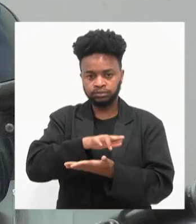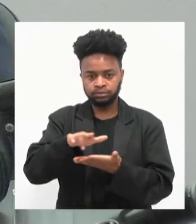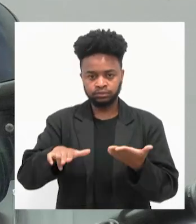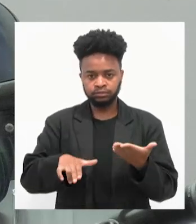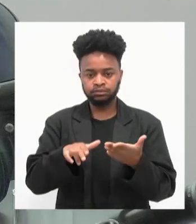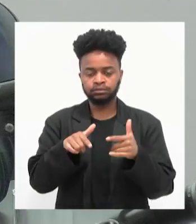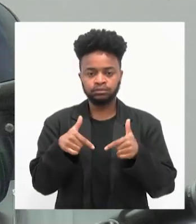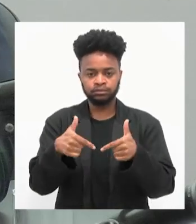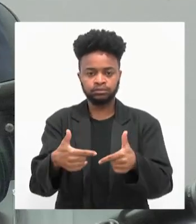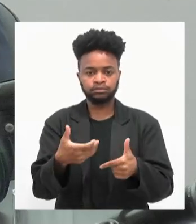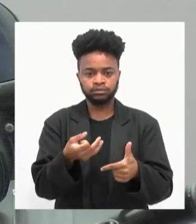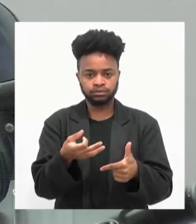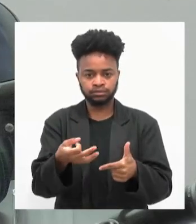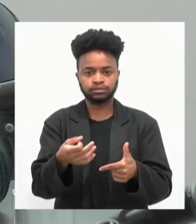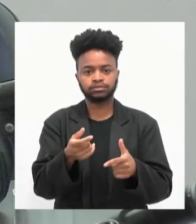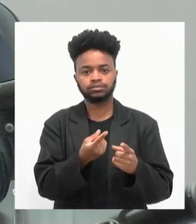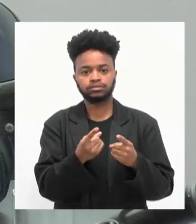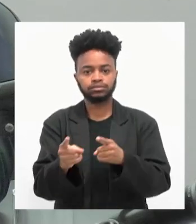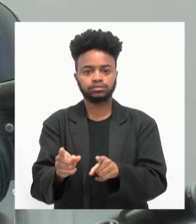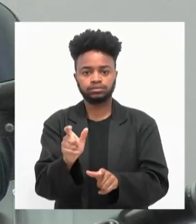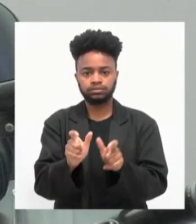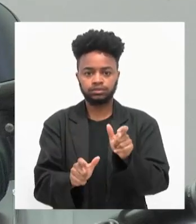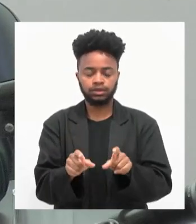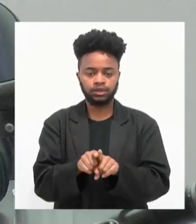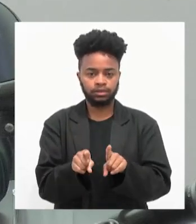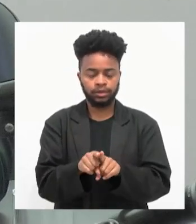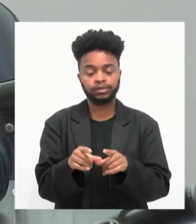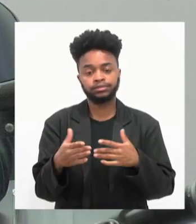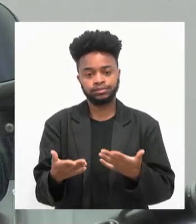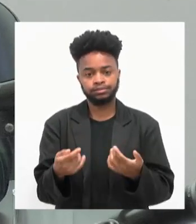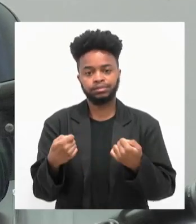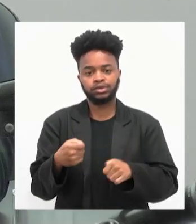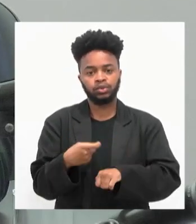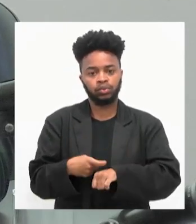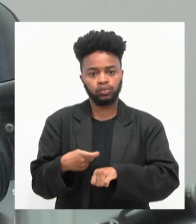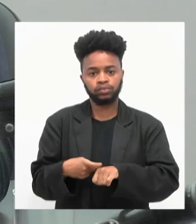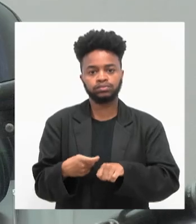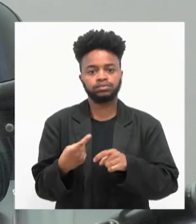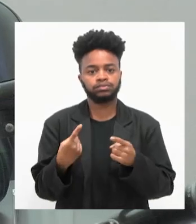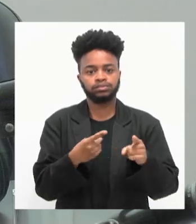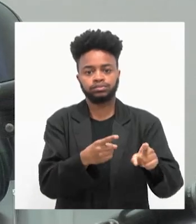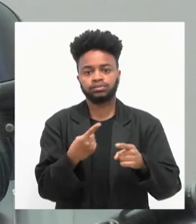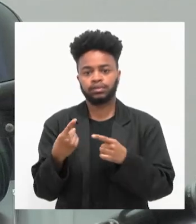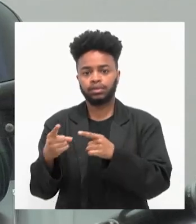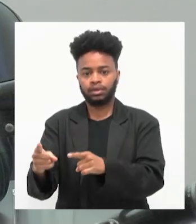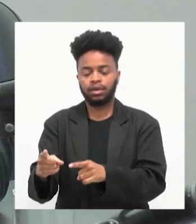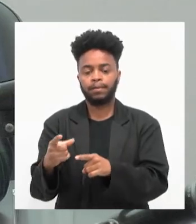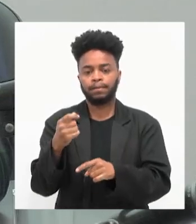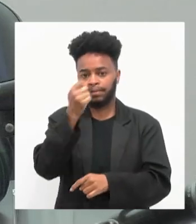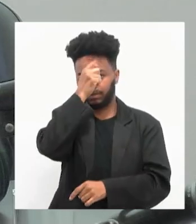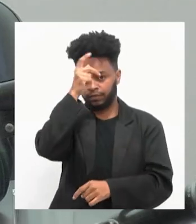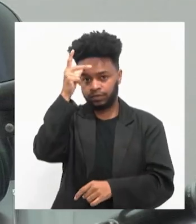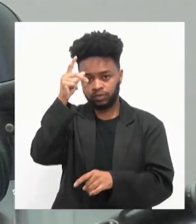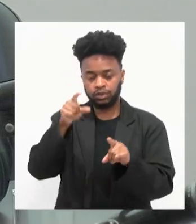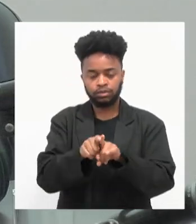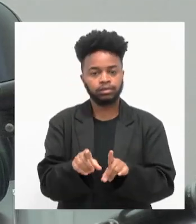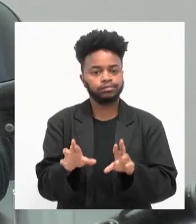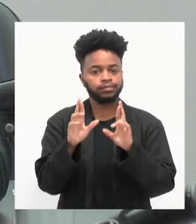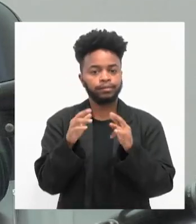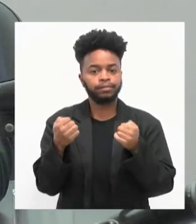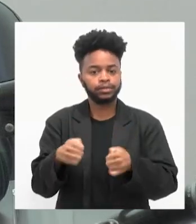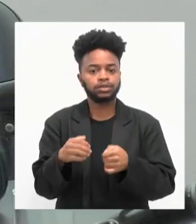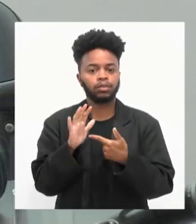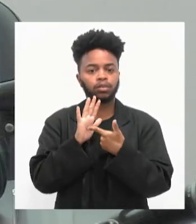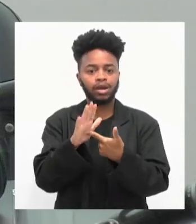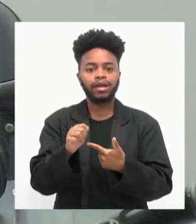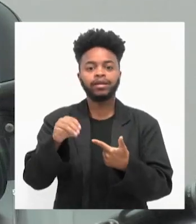fazendo covardia com as pessoas na ponta. Então a gente precisa ir duro para cima das prefeituras e que a gente possa expor quem são os